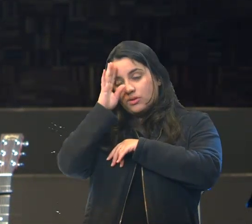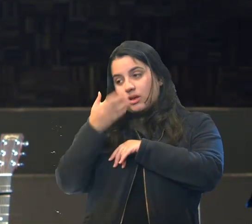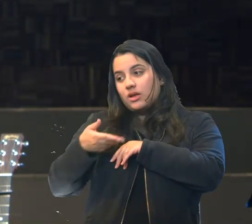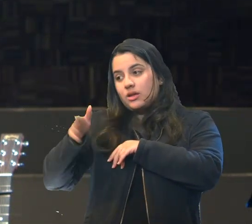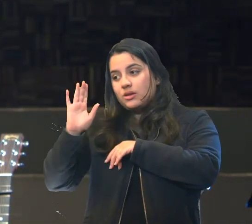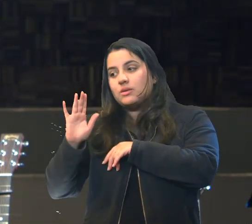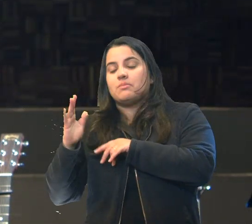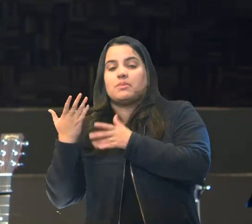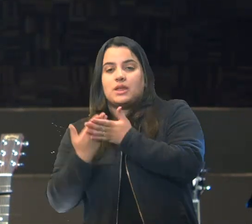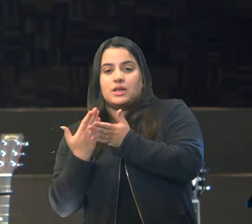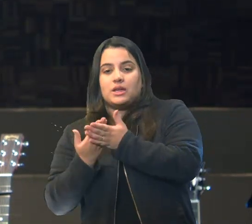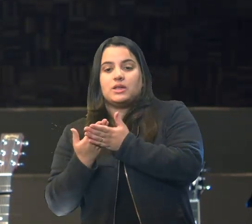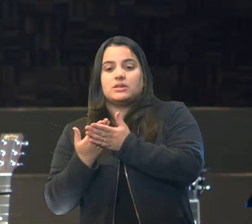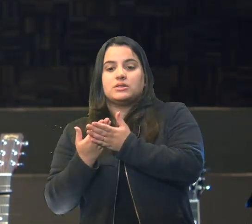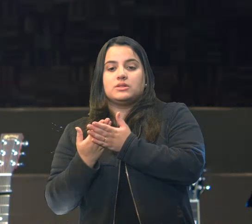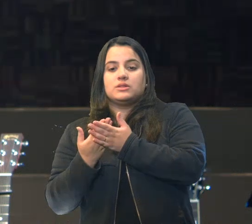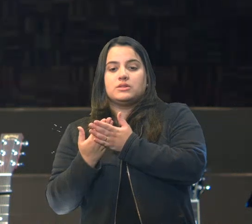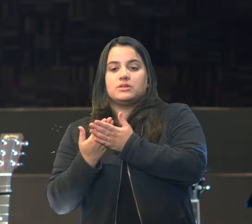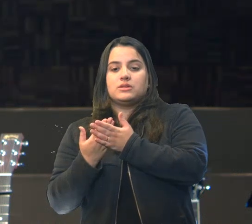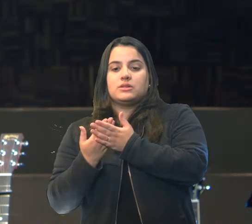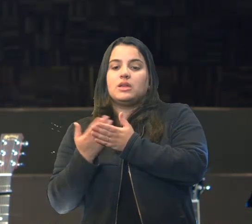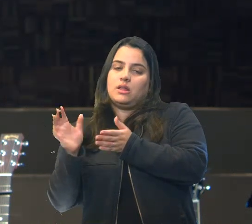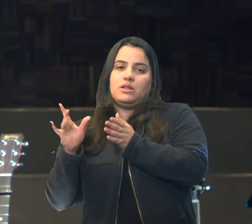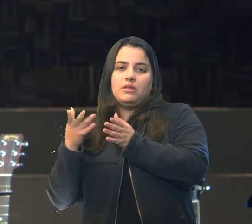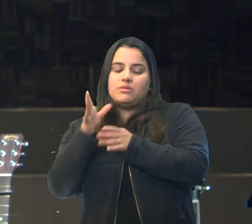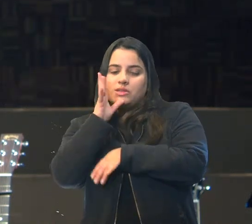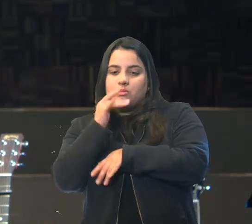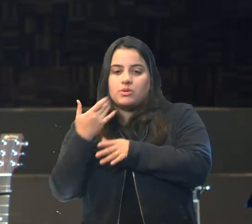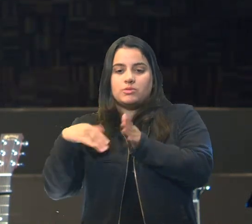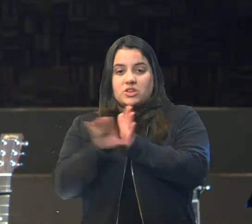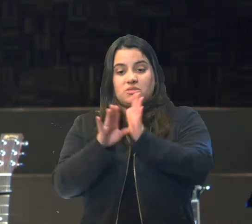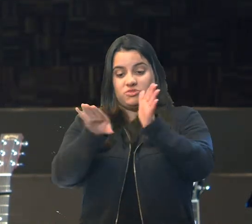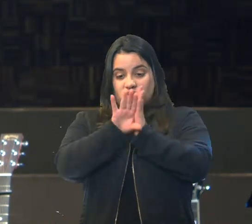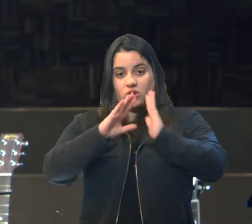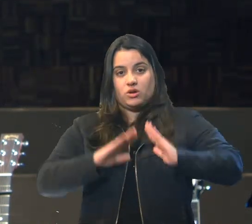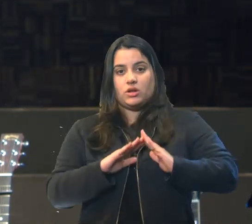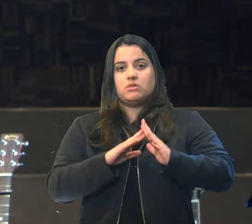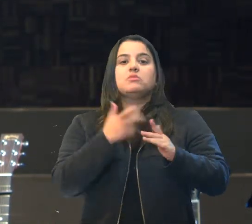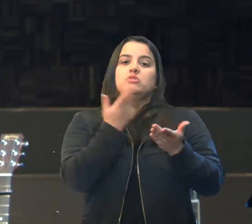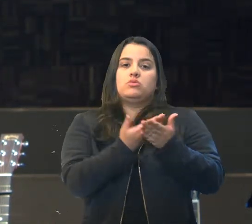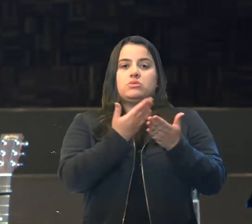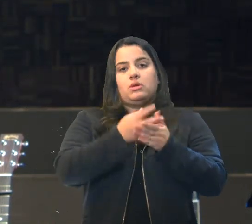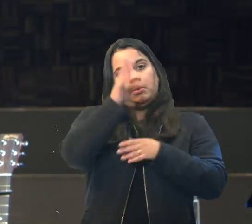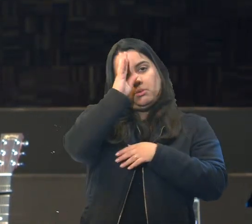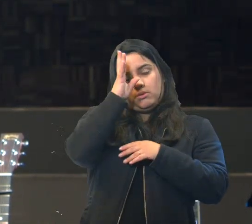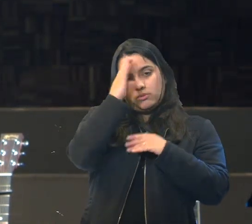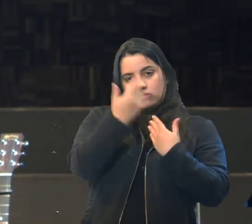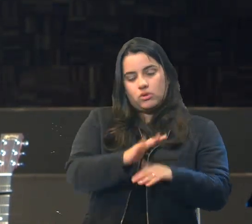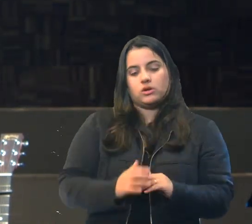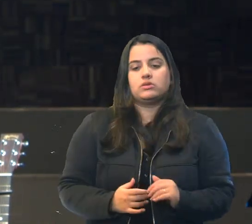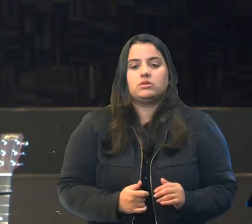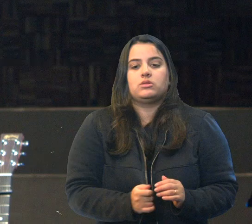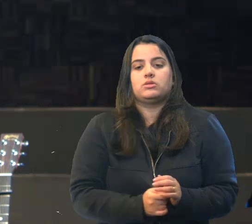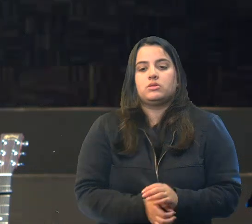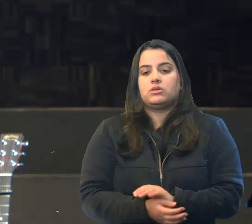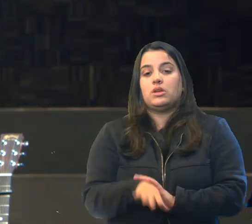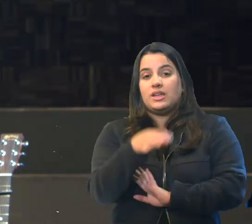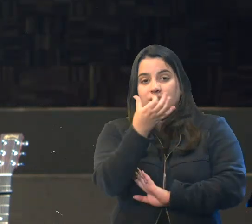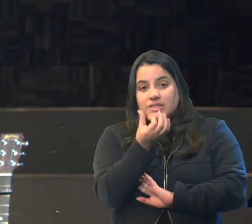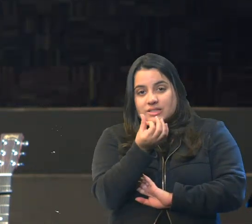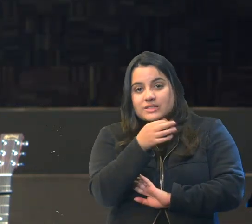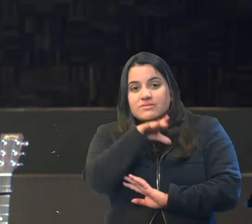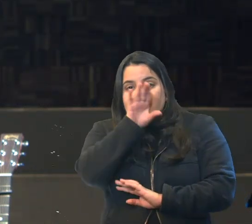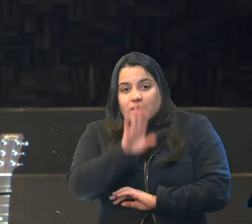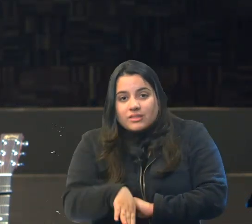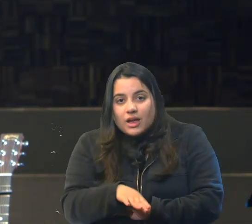para a prova de quarta. Aí ela chega, aí demora para chegar. Aí quando ela chega em casa, estudar para a prova de quarta. Aí ela estuda para a prova de quarta. Aí 6 da tarde, ela